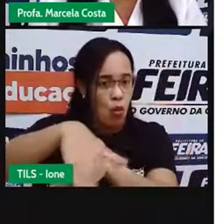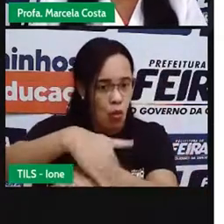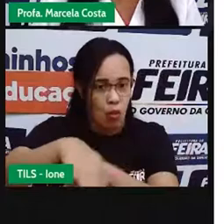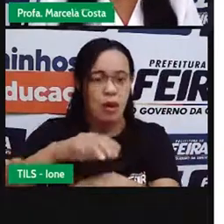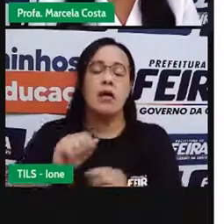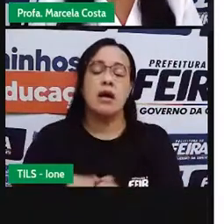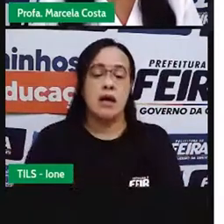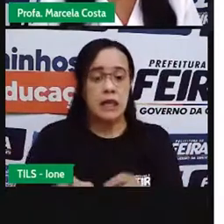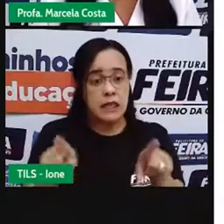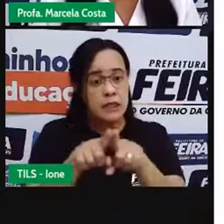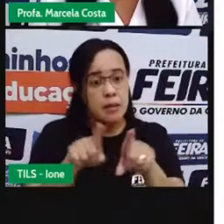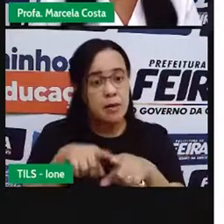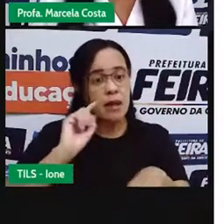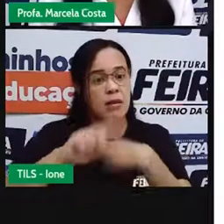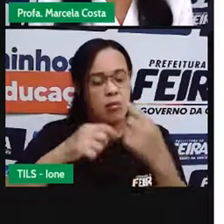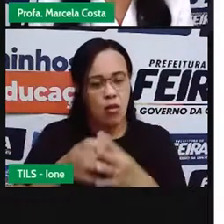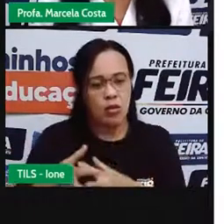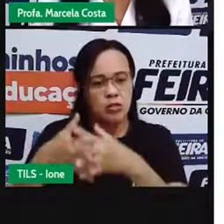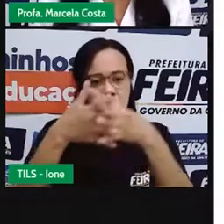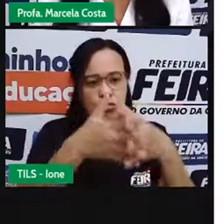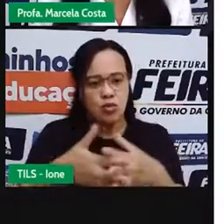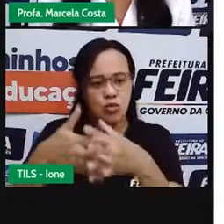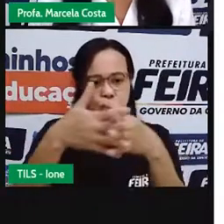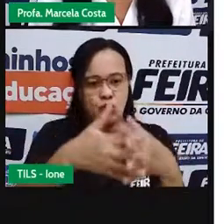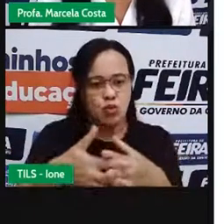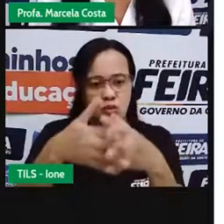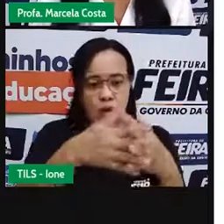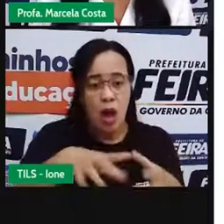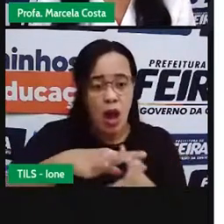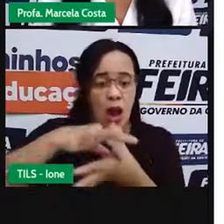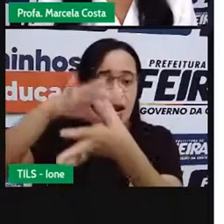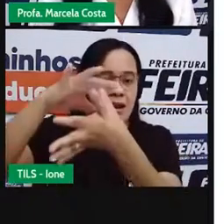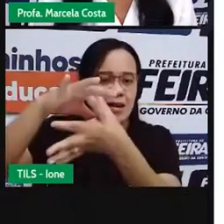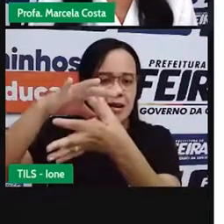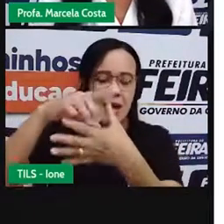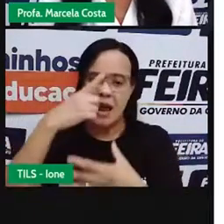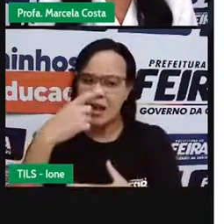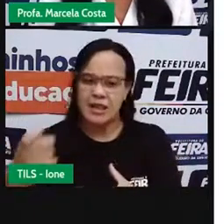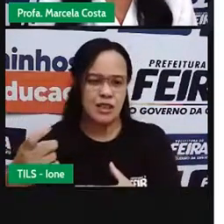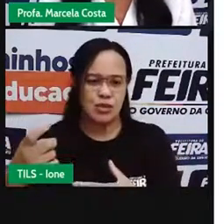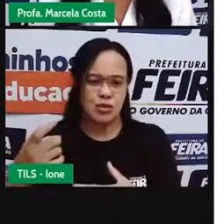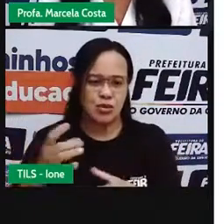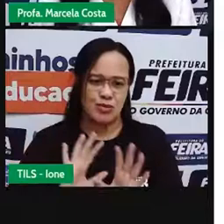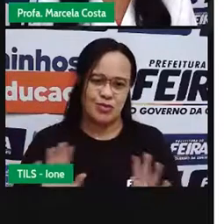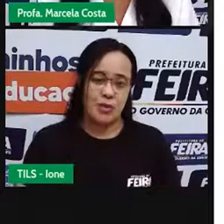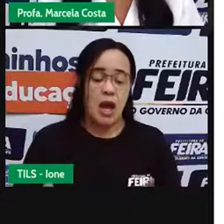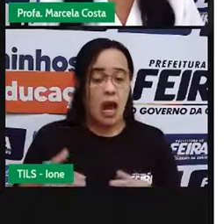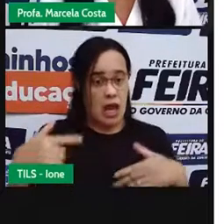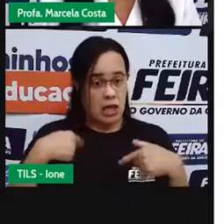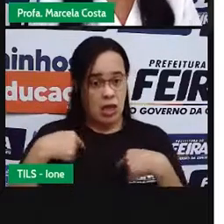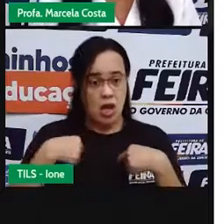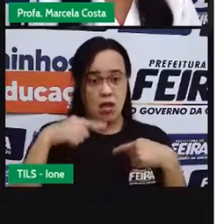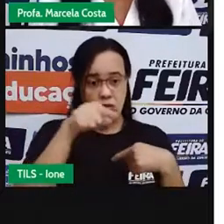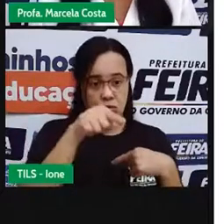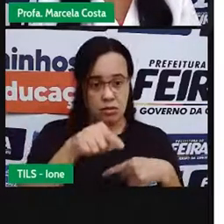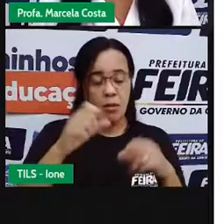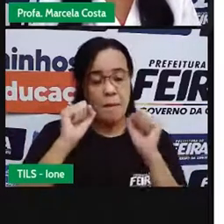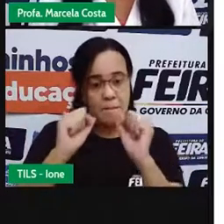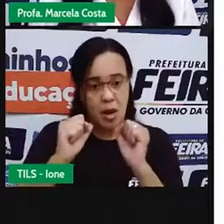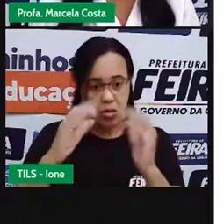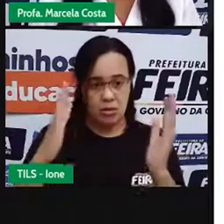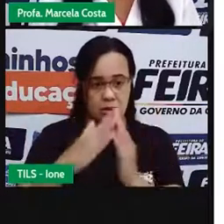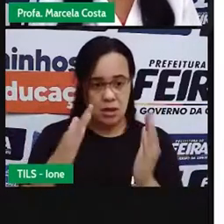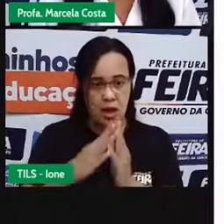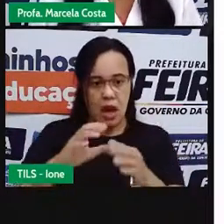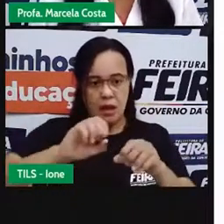um caminhão apropriado para isso, catando o lixo que a gente separa de casa e deixa ali, né,